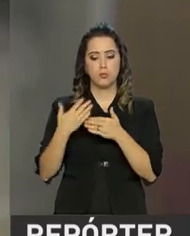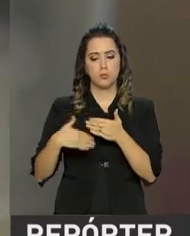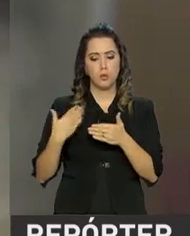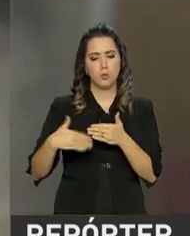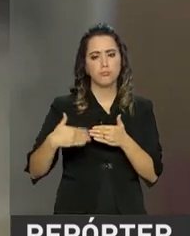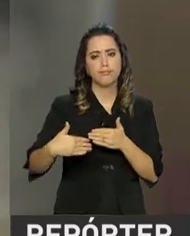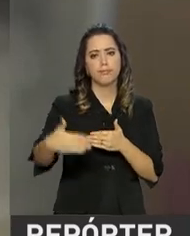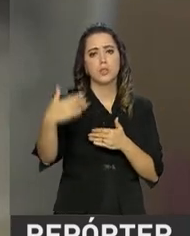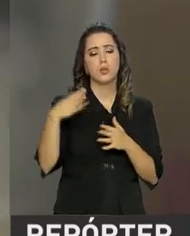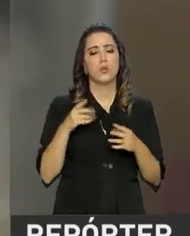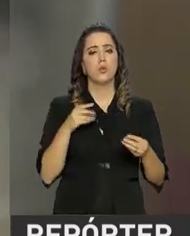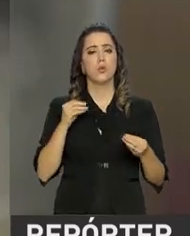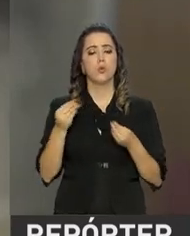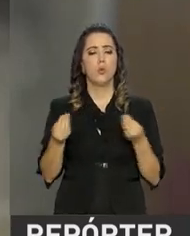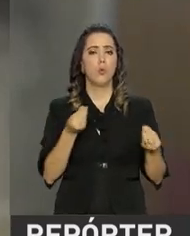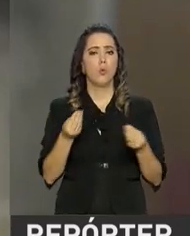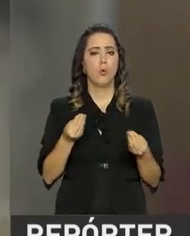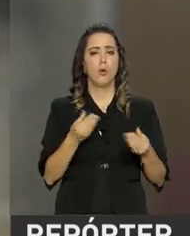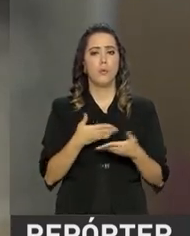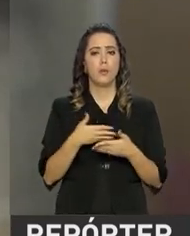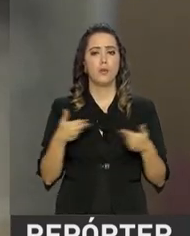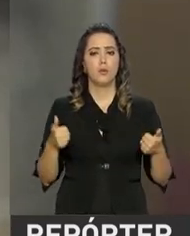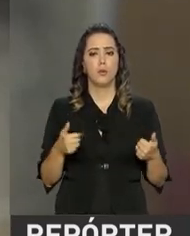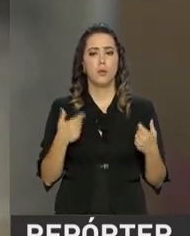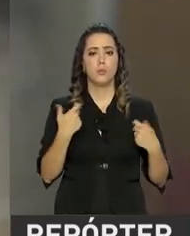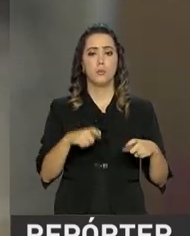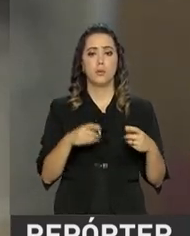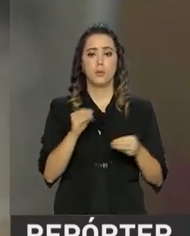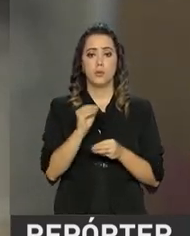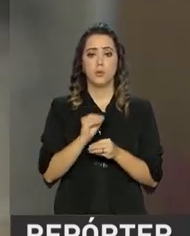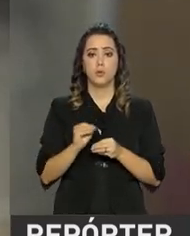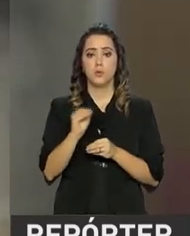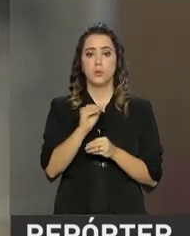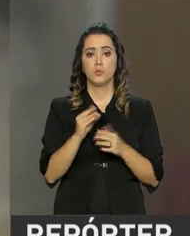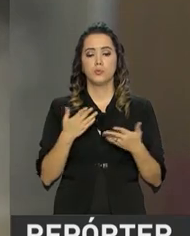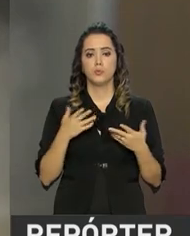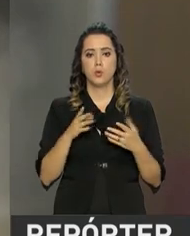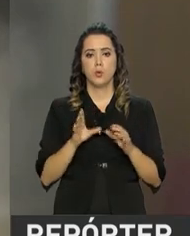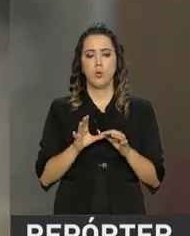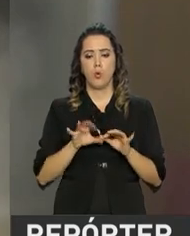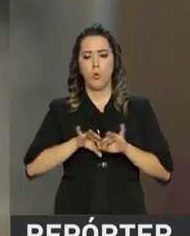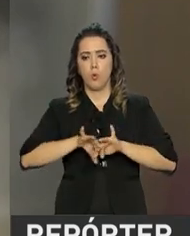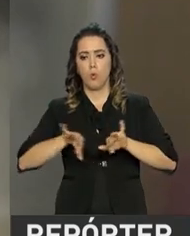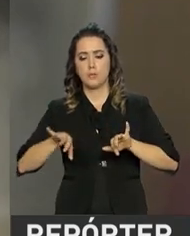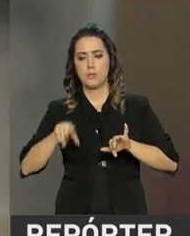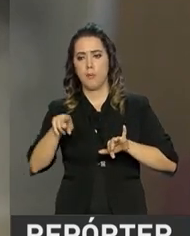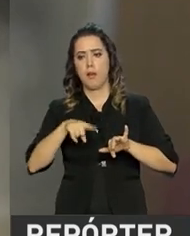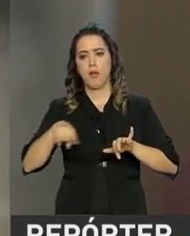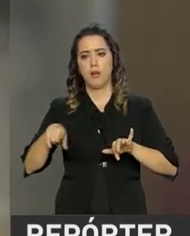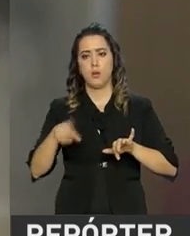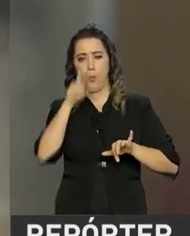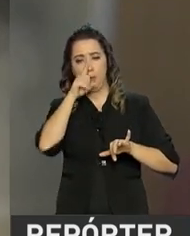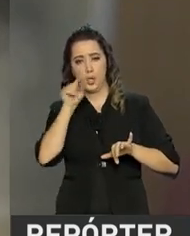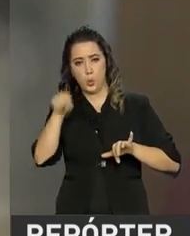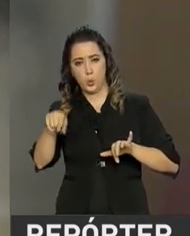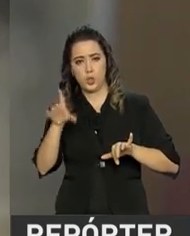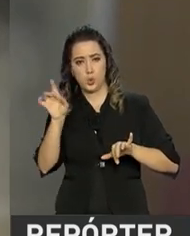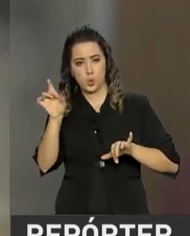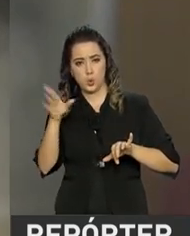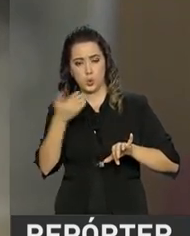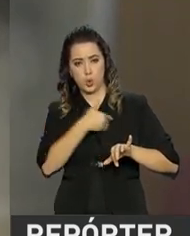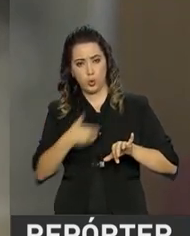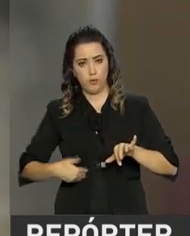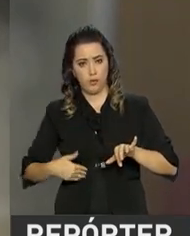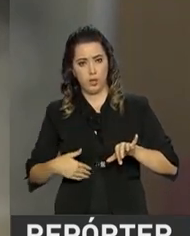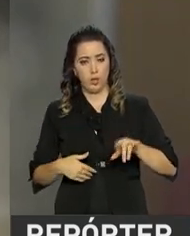qual a melhor parte, qual a parte do contrato que deve ficar com esses riscos, a iniciativa privada ou o poder concedente. A